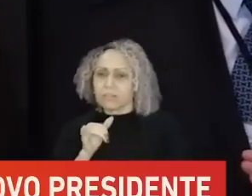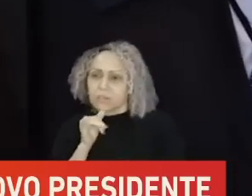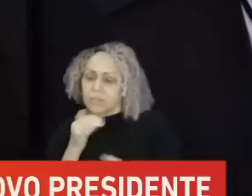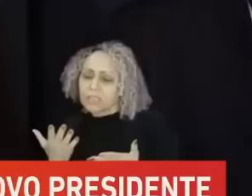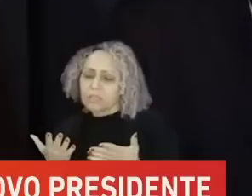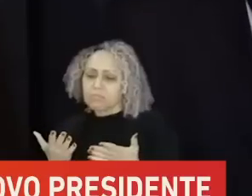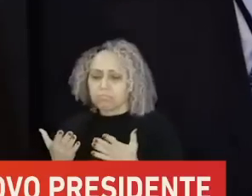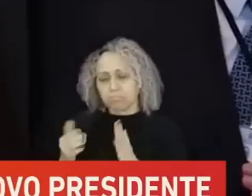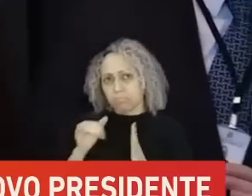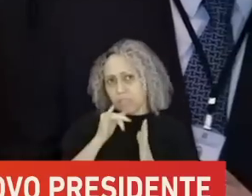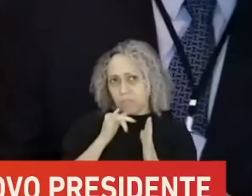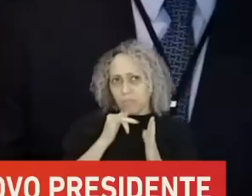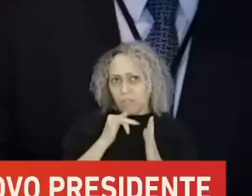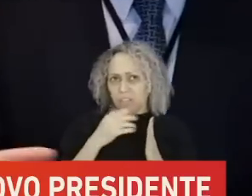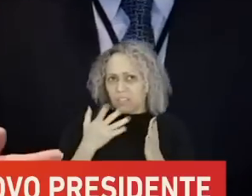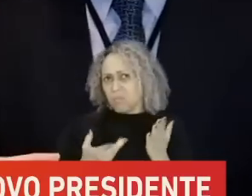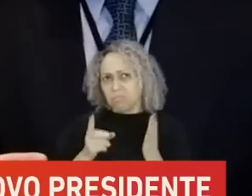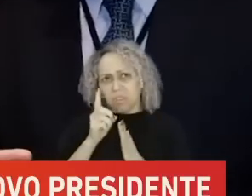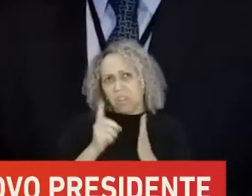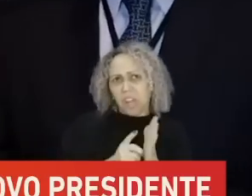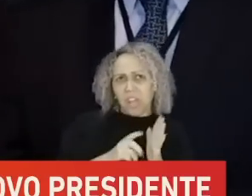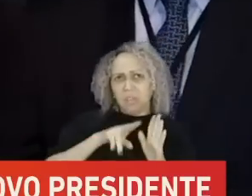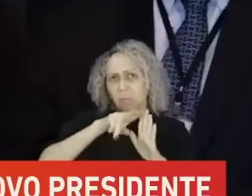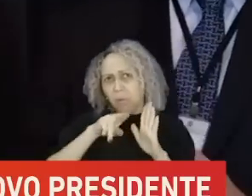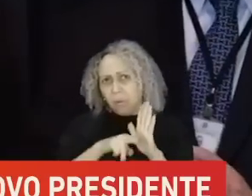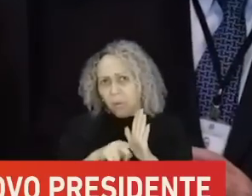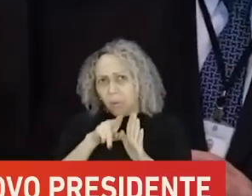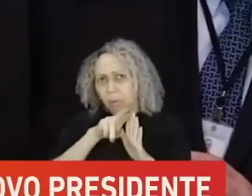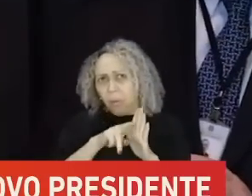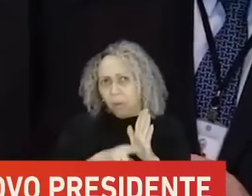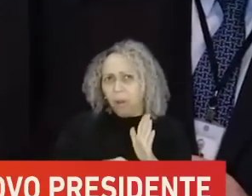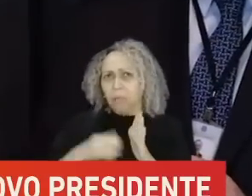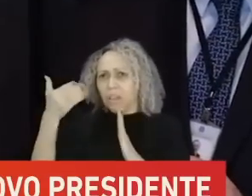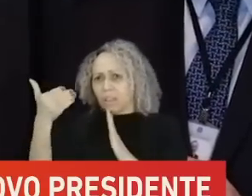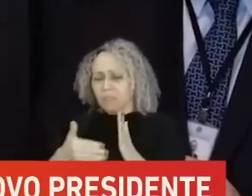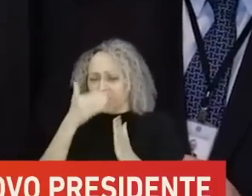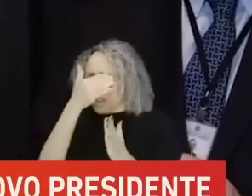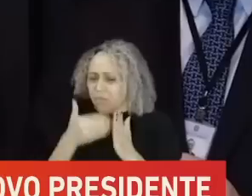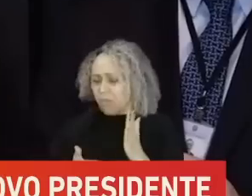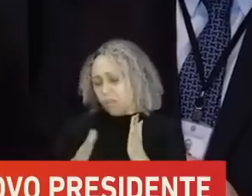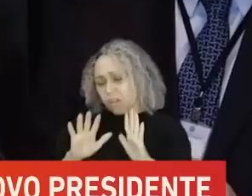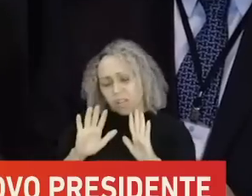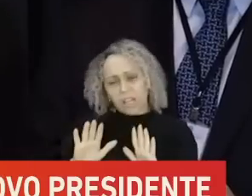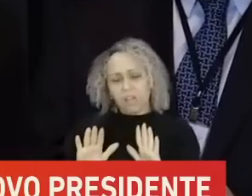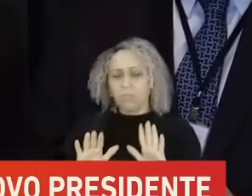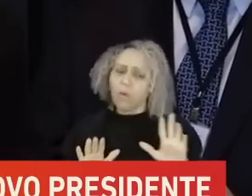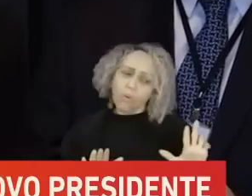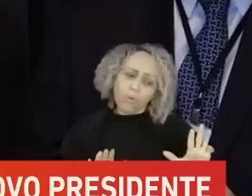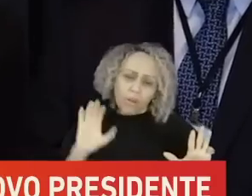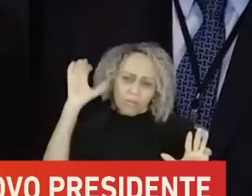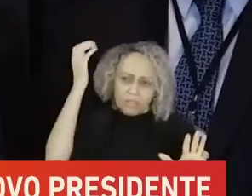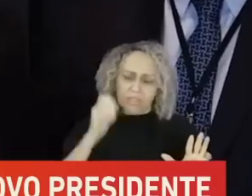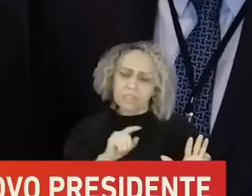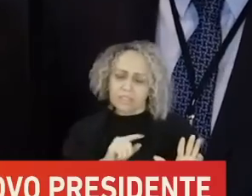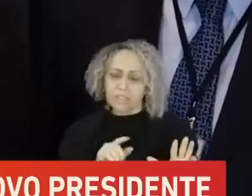Como a grande solução para todas as políticas públicas necessárias. Ou seja, tem que